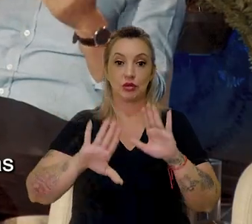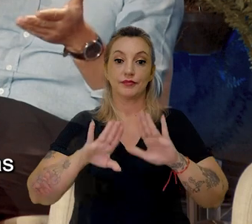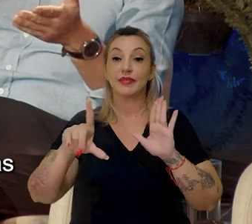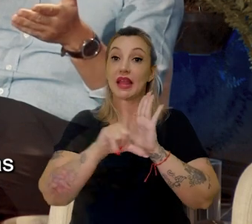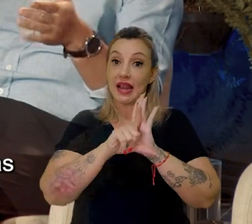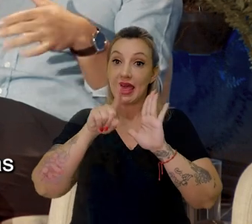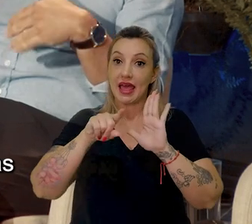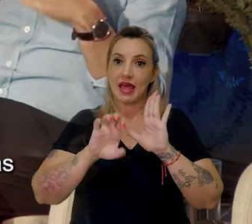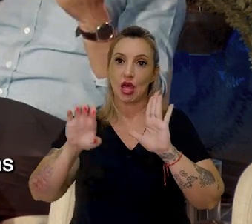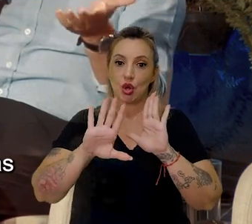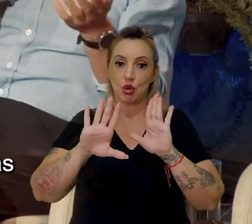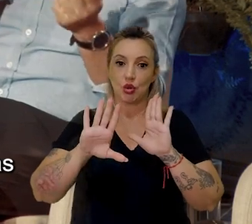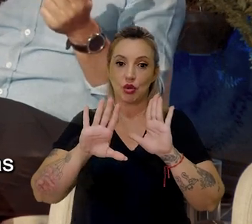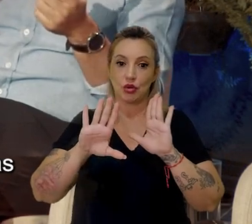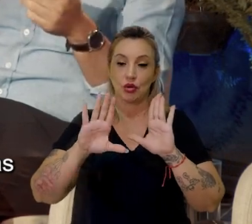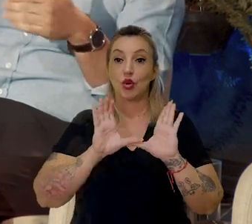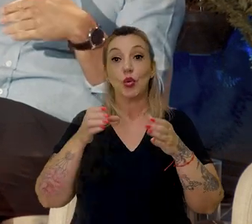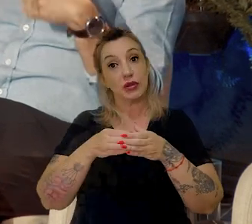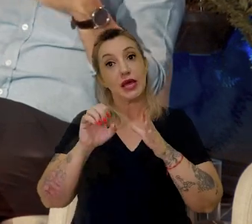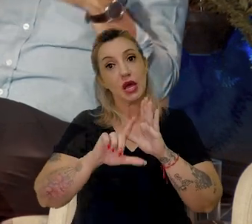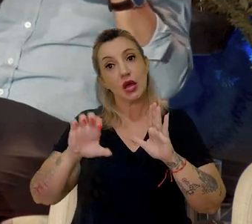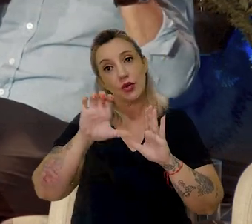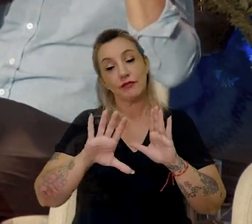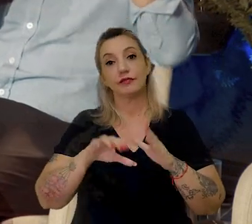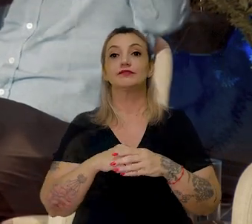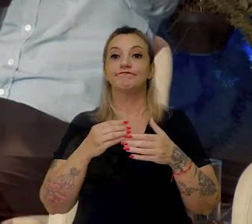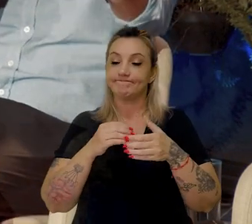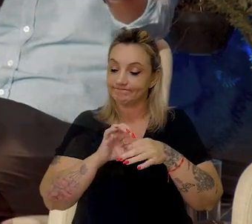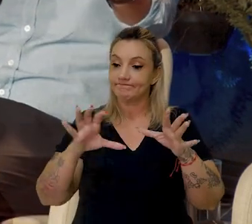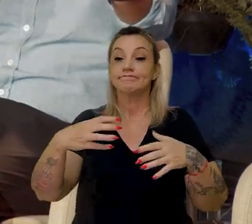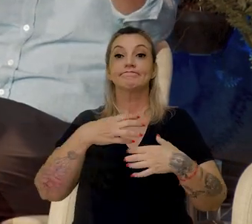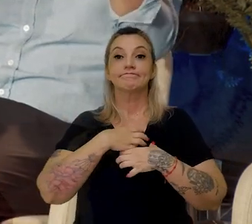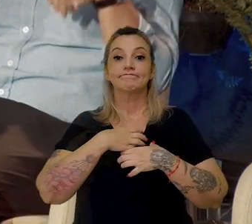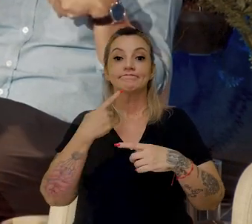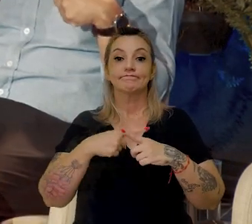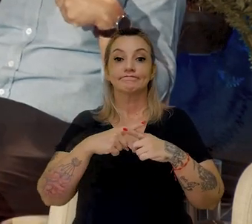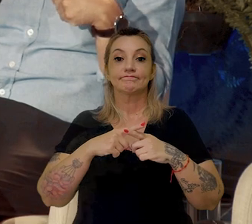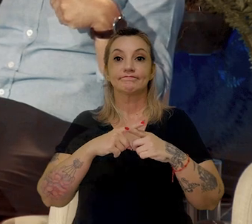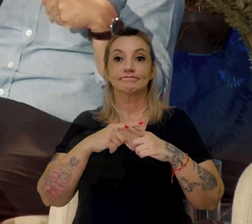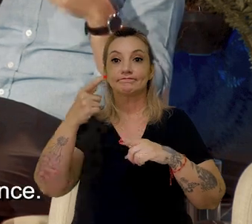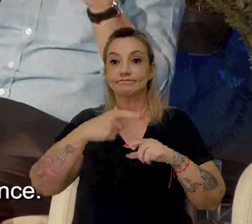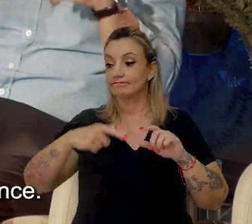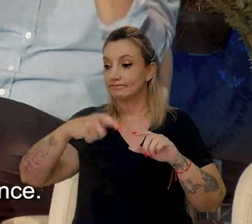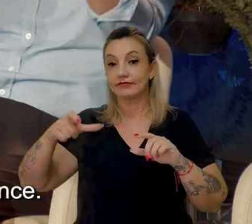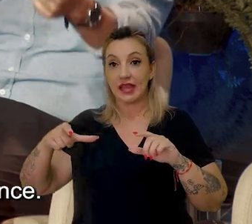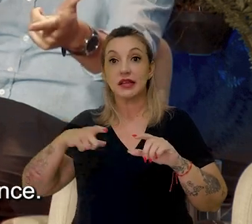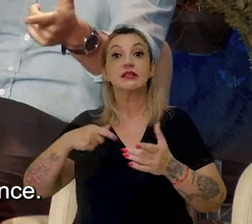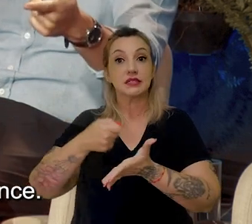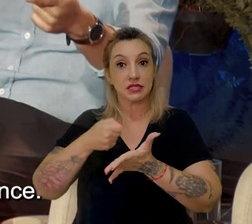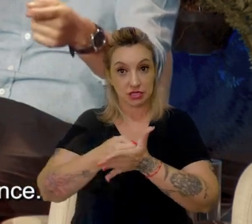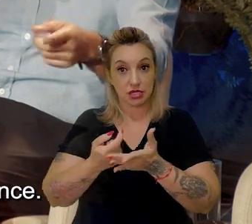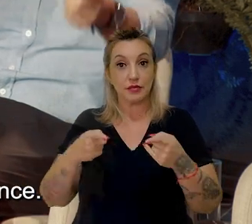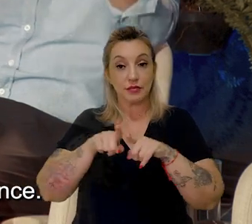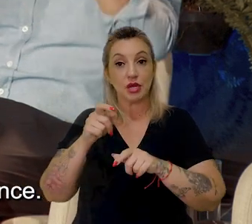leis europeias ou da né da Comunidade Europeia claramente elas vão impactar porque os atores que estão sujeitos eles vão exigir dos seus